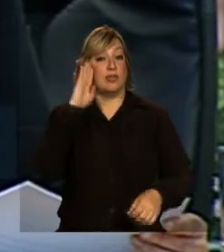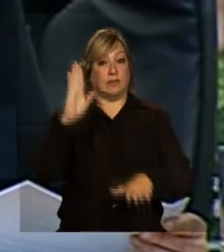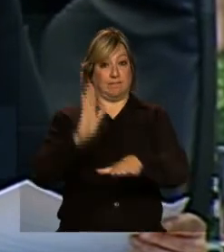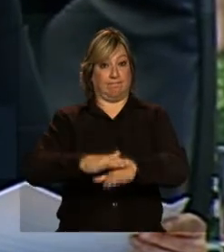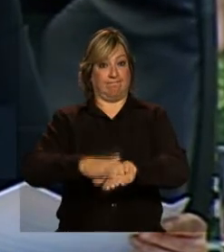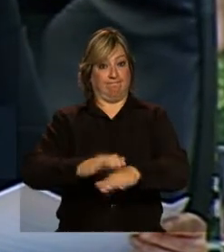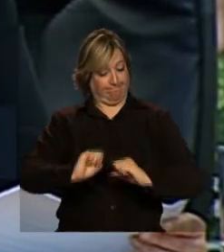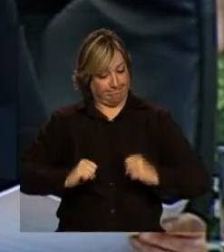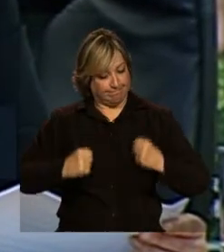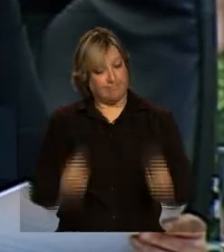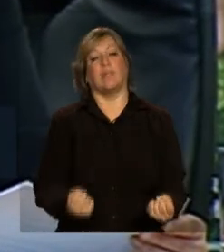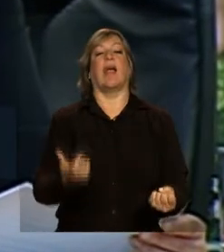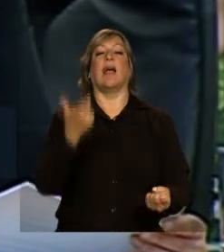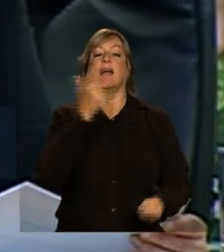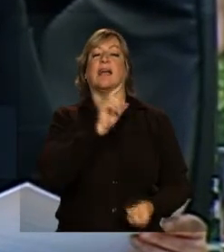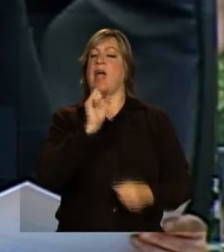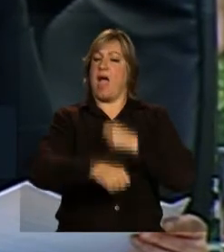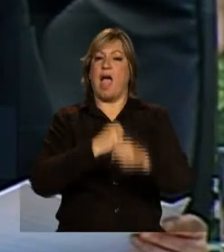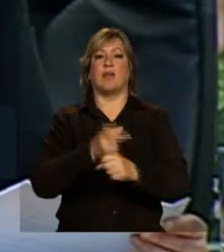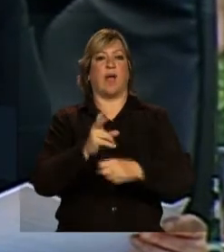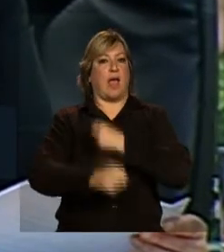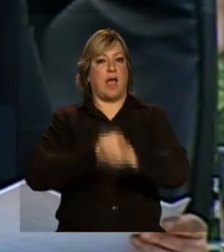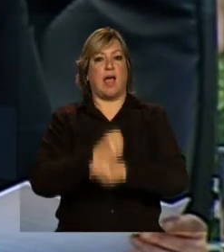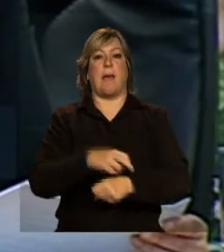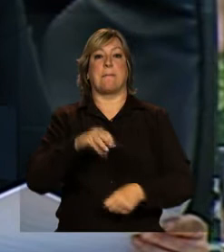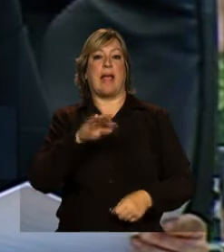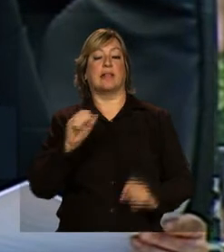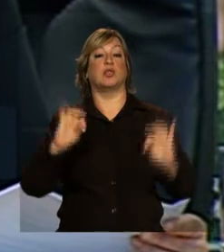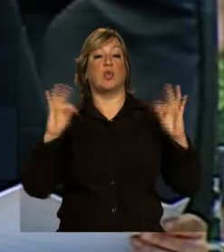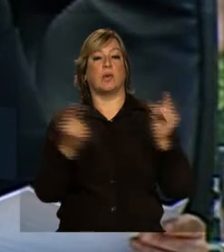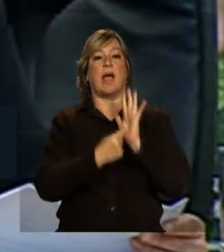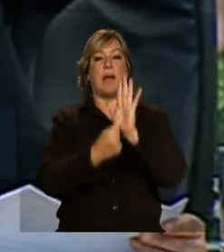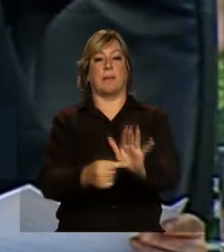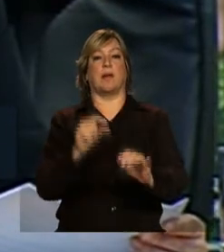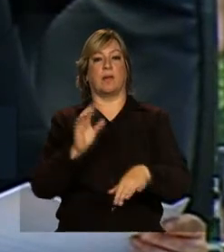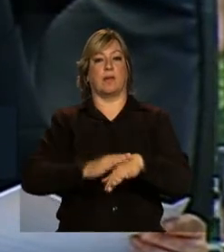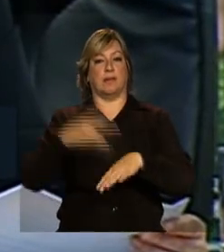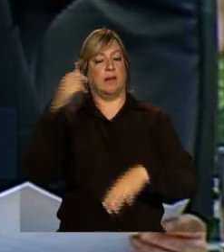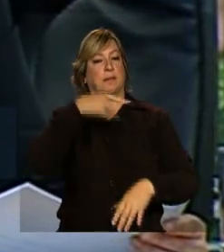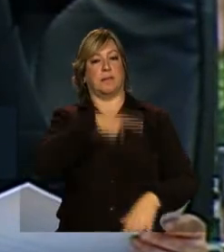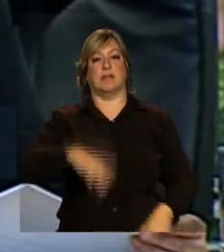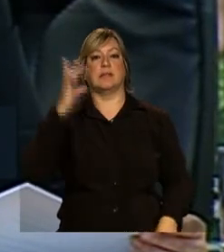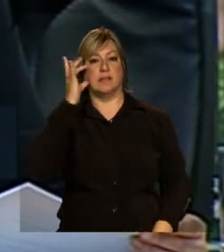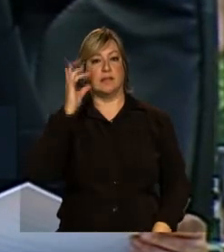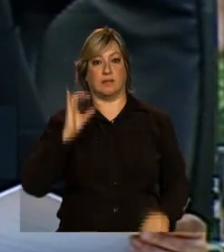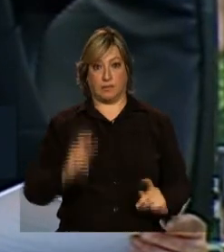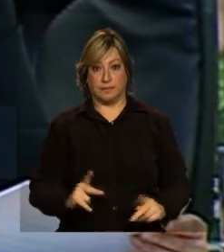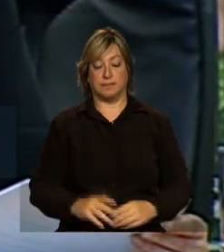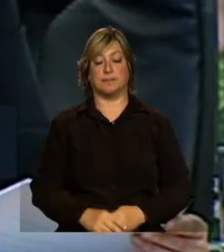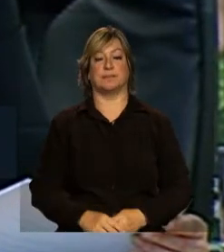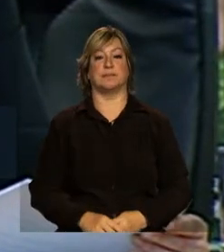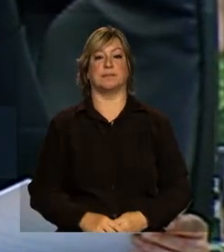é para atingirmos, ano a ano, as metas que foram apresentadas pela presidenta Dilma. Né?